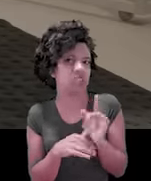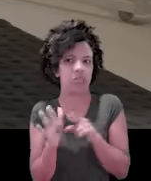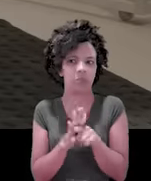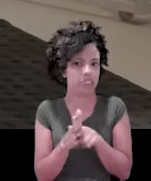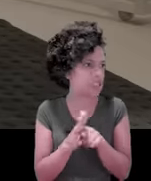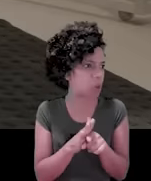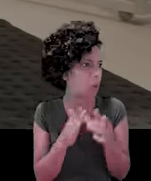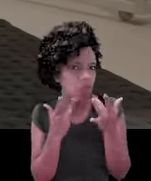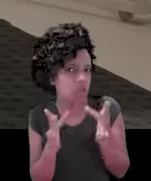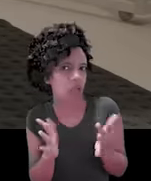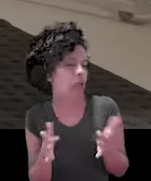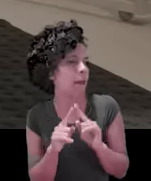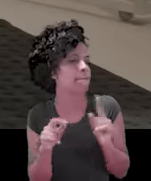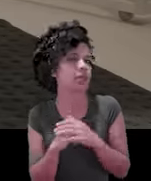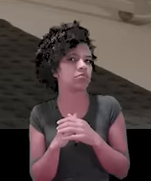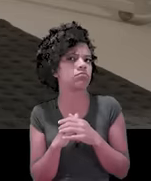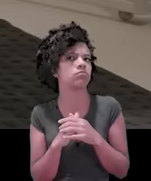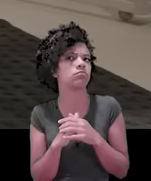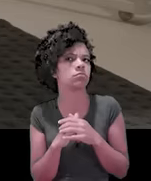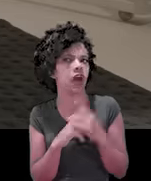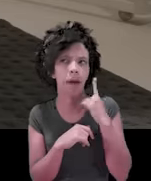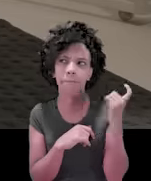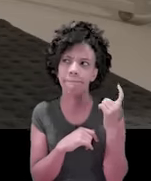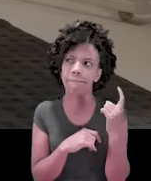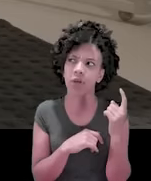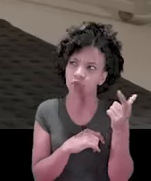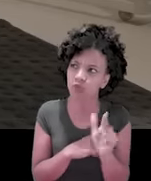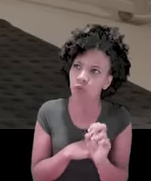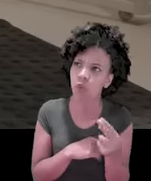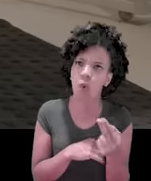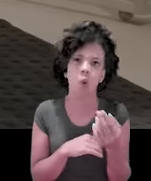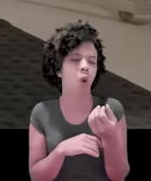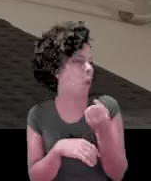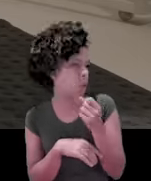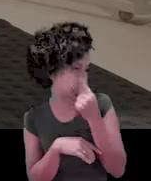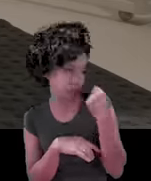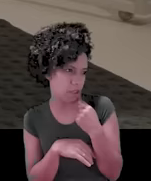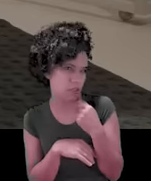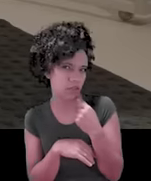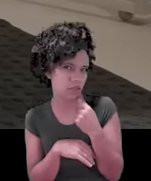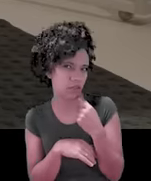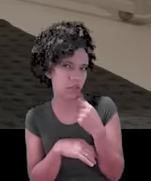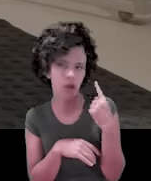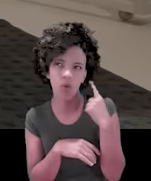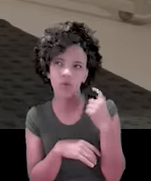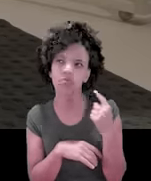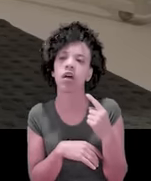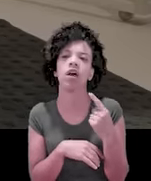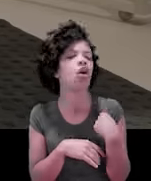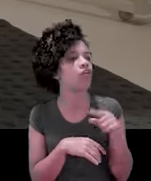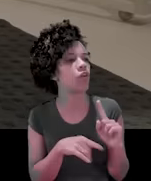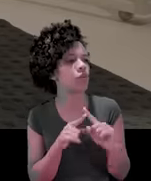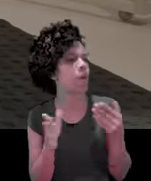tipo e pesquisador E aí eu falei se vou atrás do barulho de novo aí quando deu umas 8:30 porque meia hora ouvindo aqui barulho